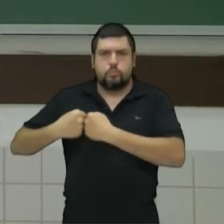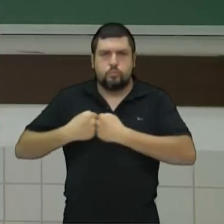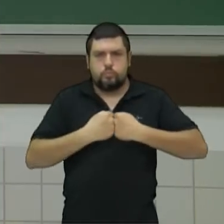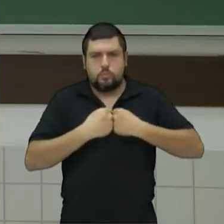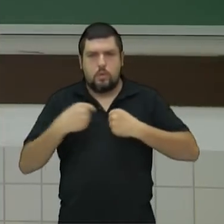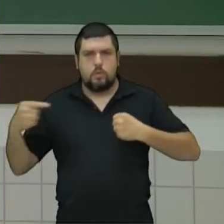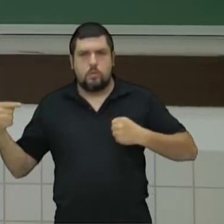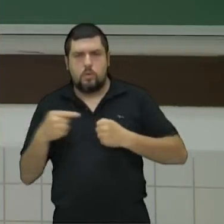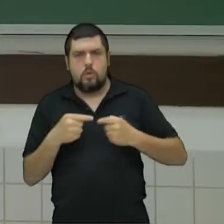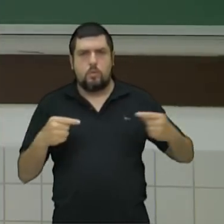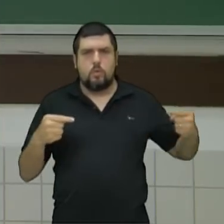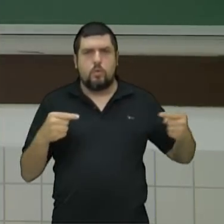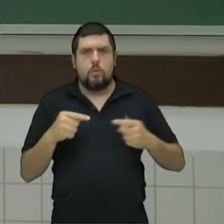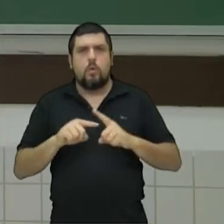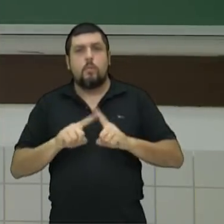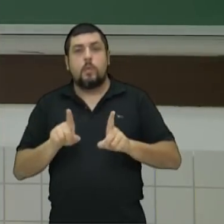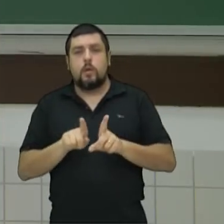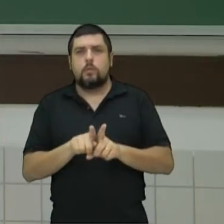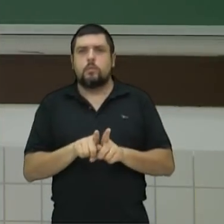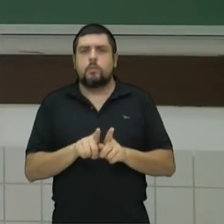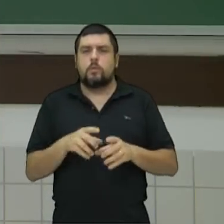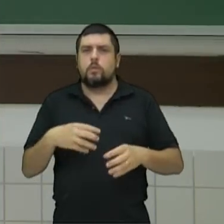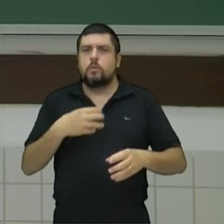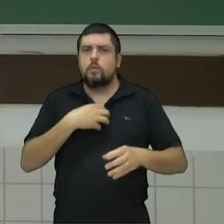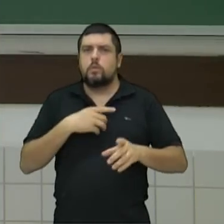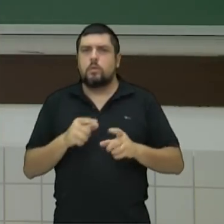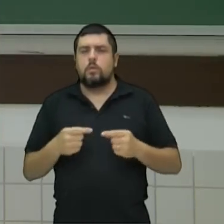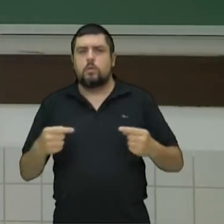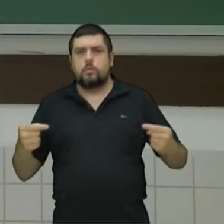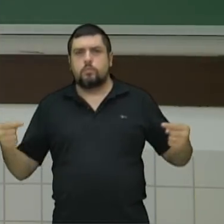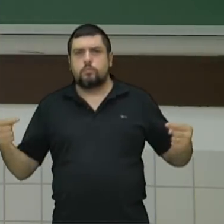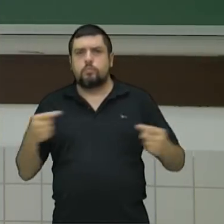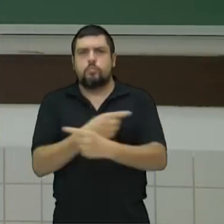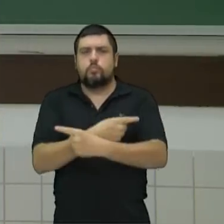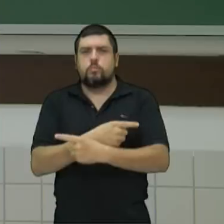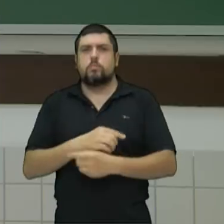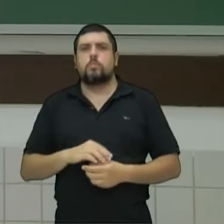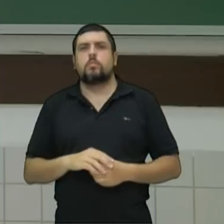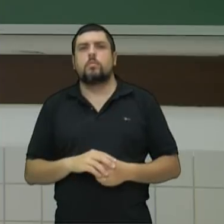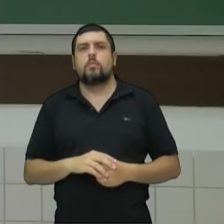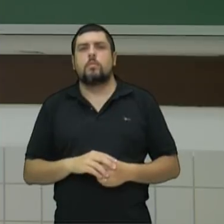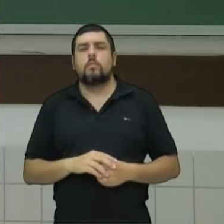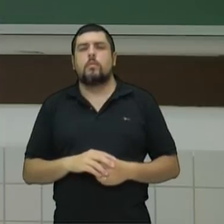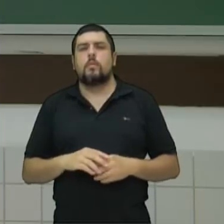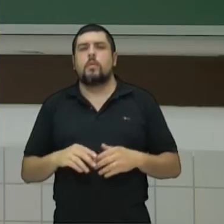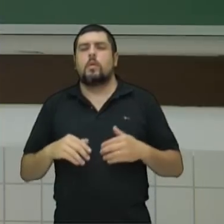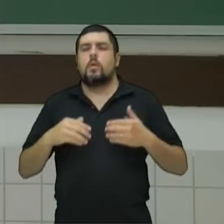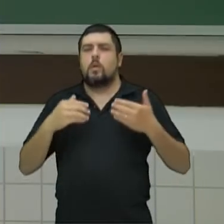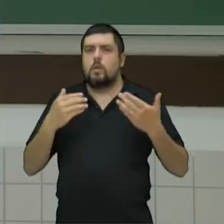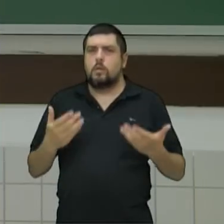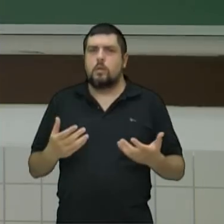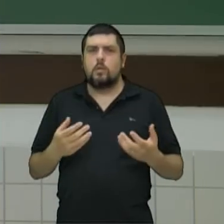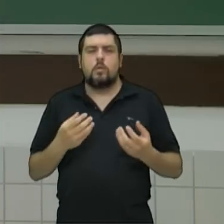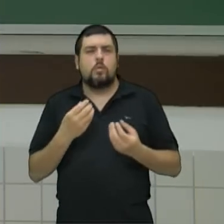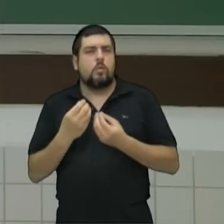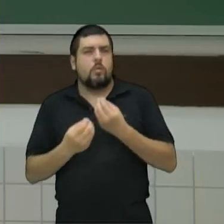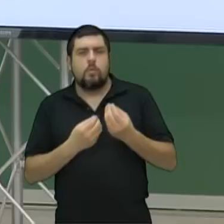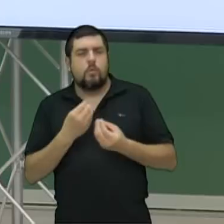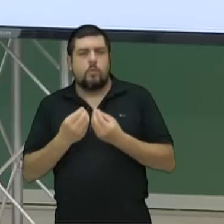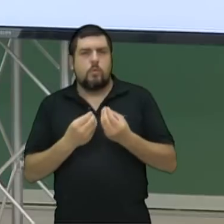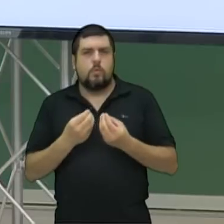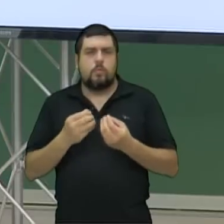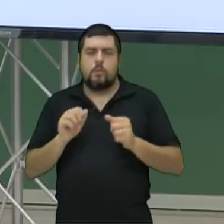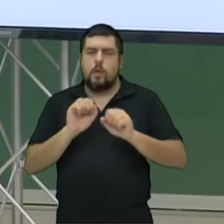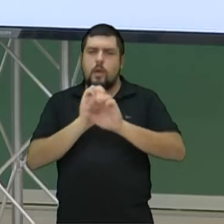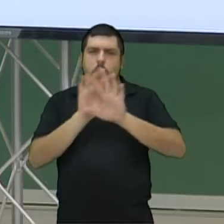Então, essas questões que fala aqui com menor força, esqueça, certo? Então, essa questão aqui, ela é bem clara, né? Se